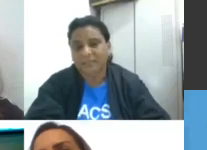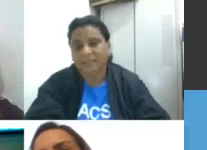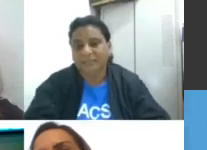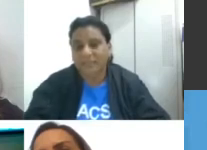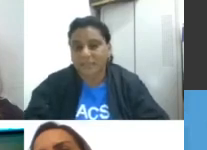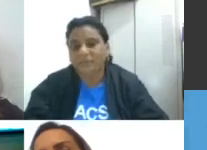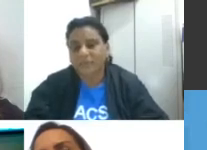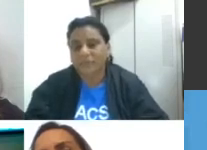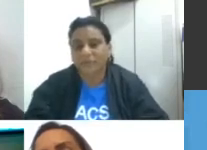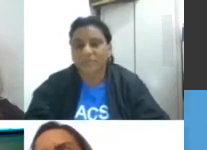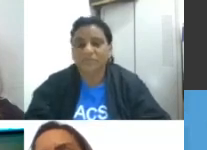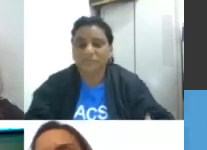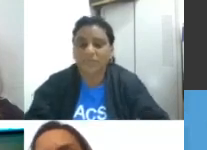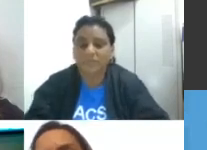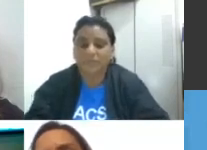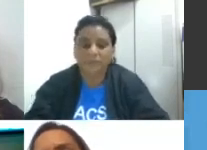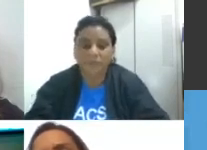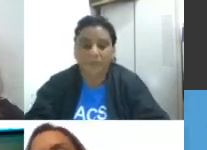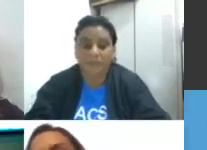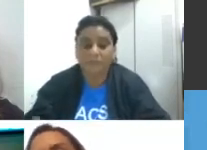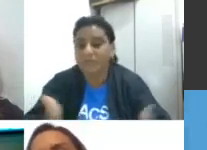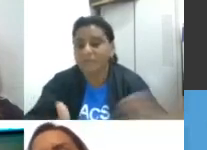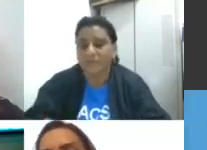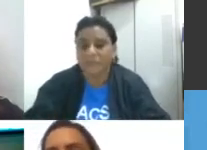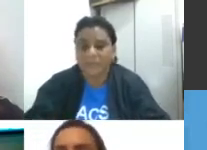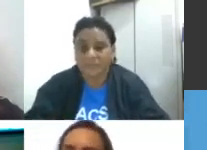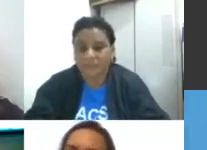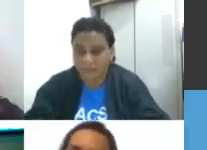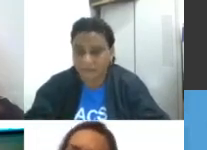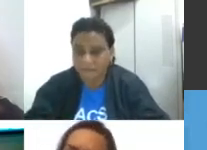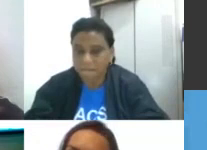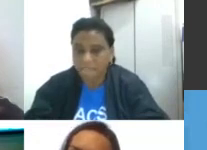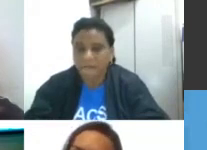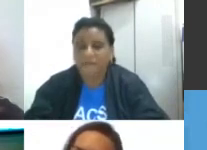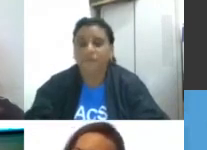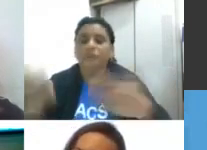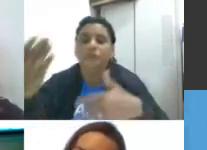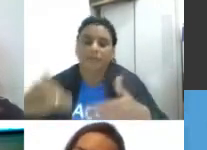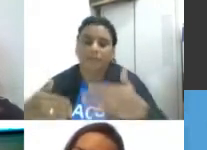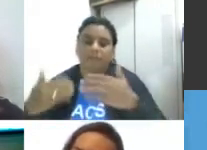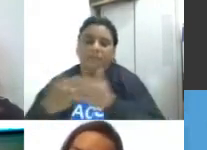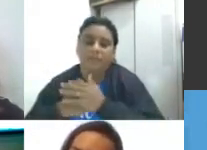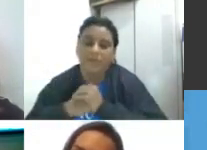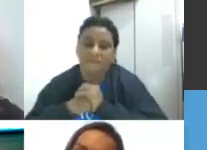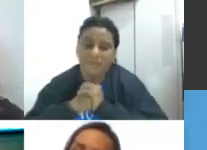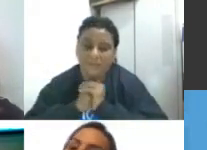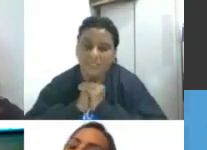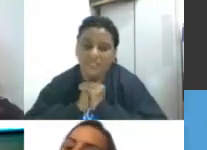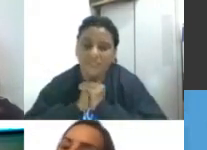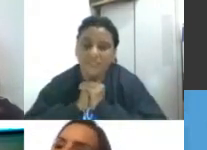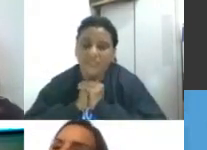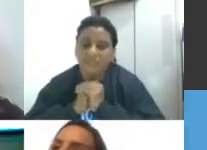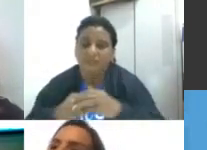terem tuberculose justamente porque não sabia que o paciente tinha foi num momento em que não havia